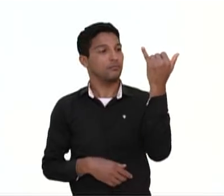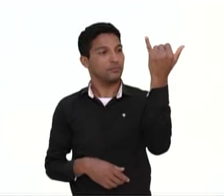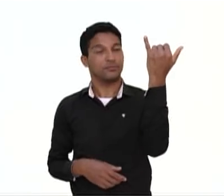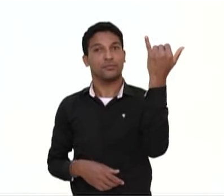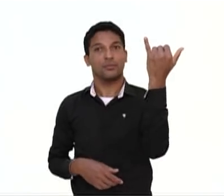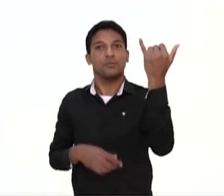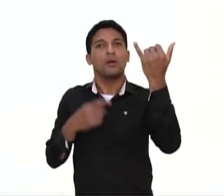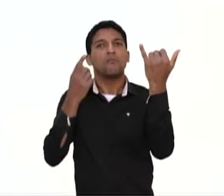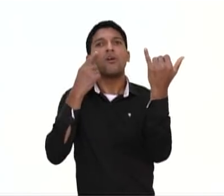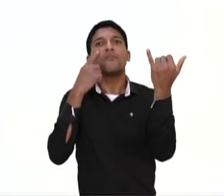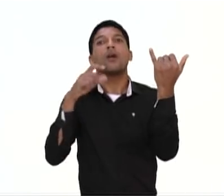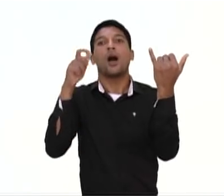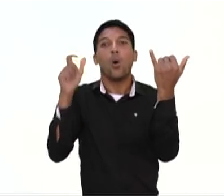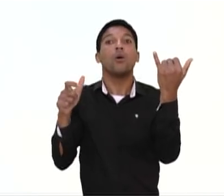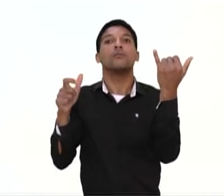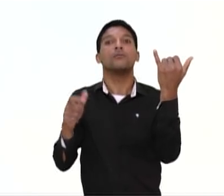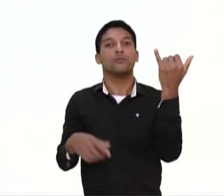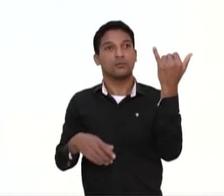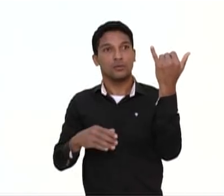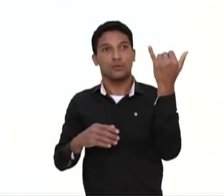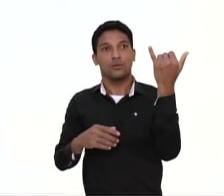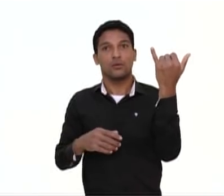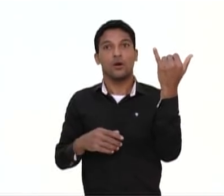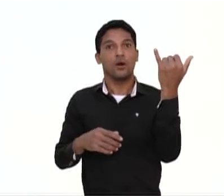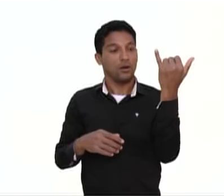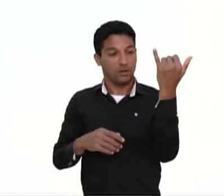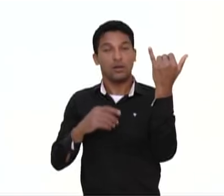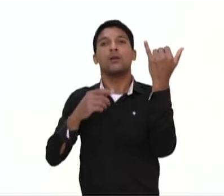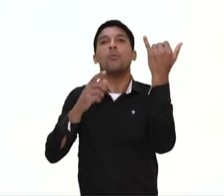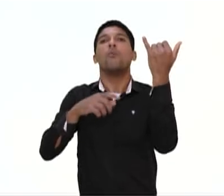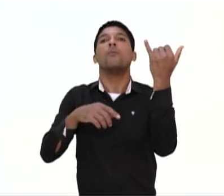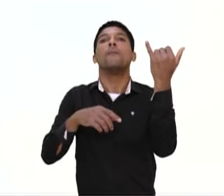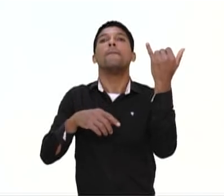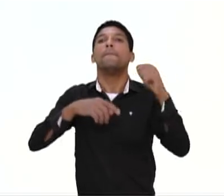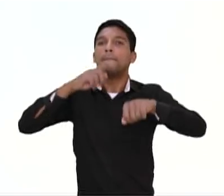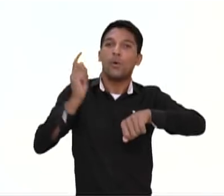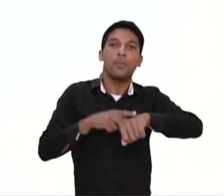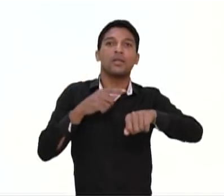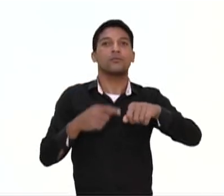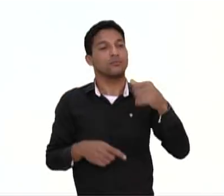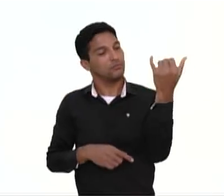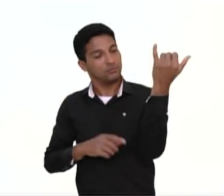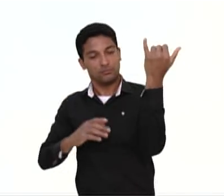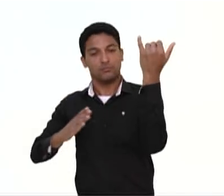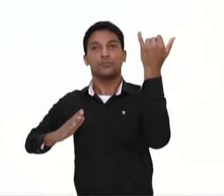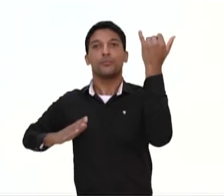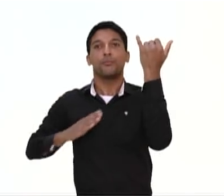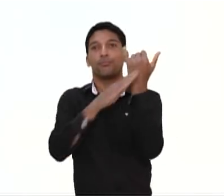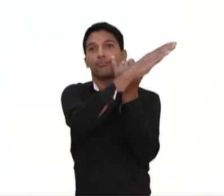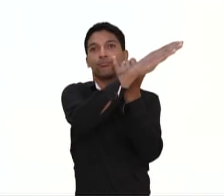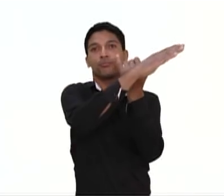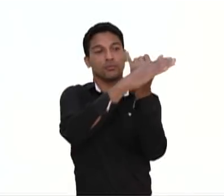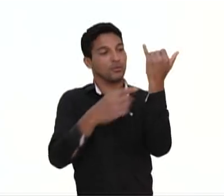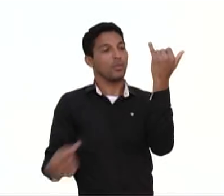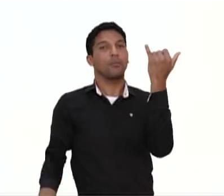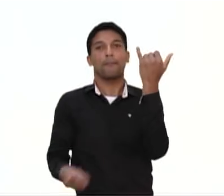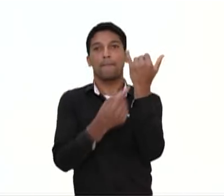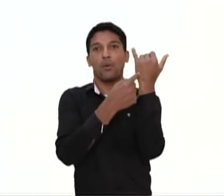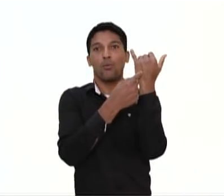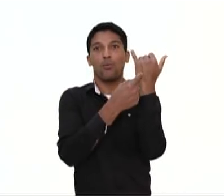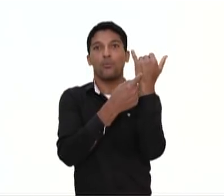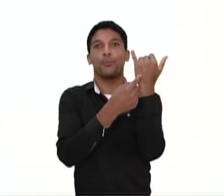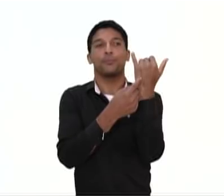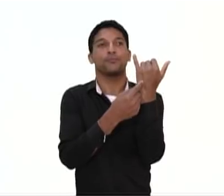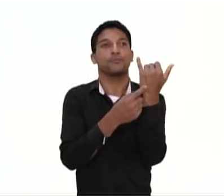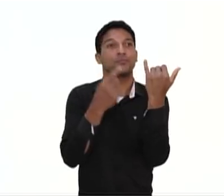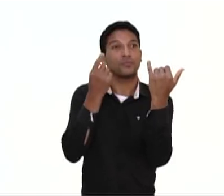y. Então, te dei a parábola e vou dizer que momento que ela intercepta o eixo y, né? Então, vamos ver o seguinte, ó.